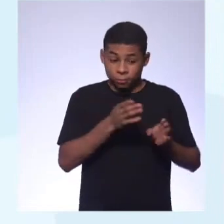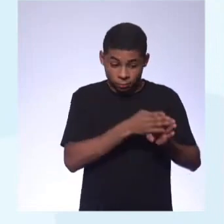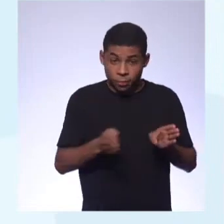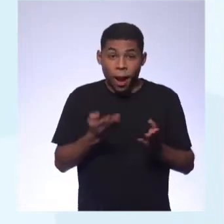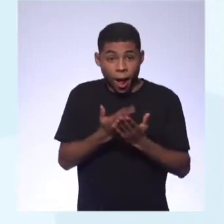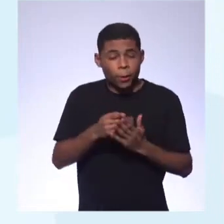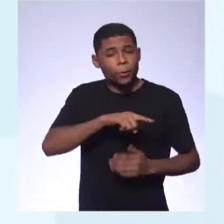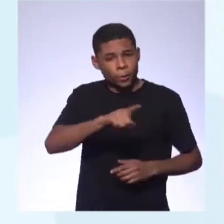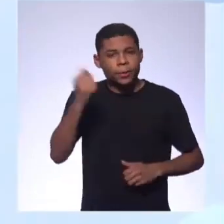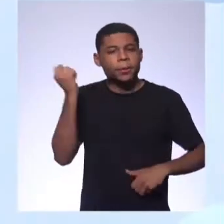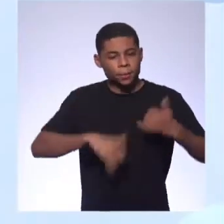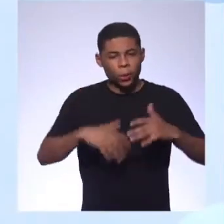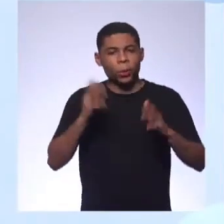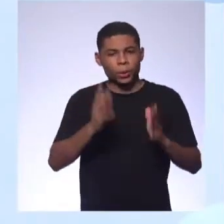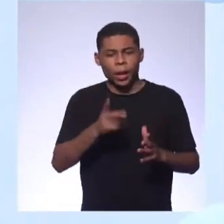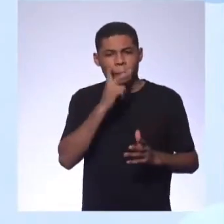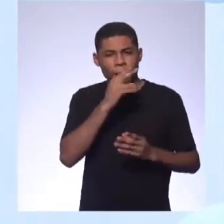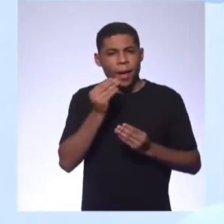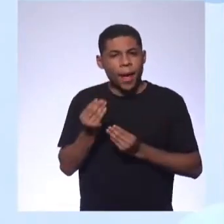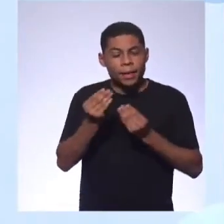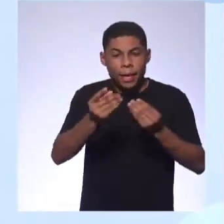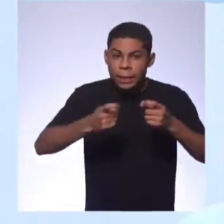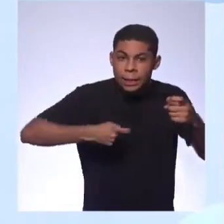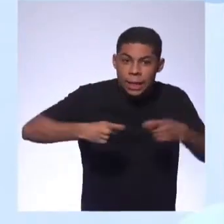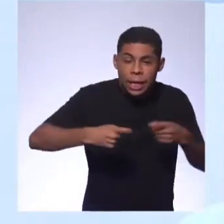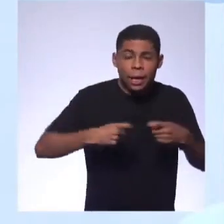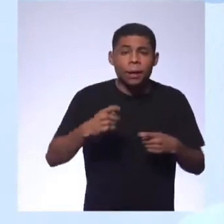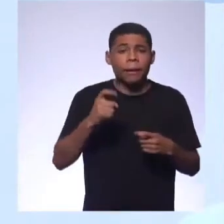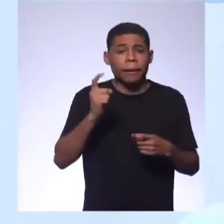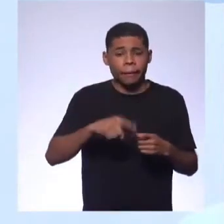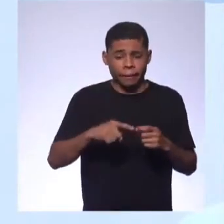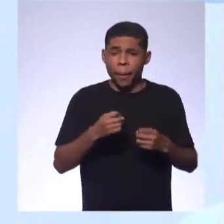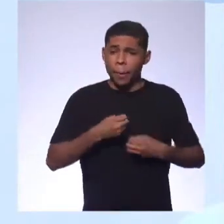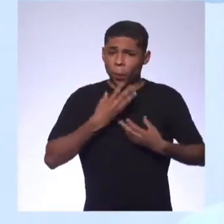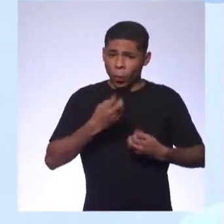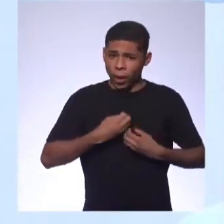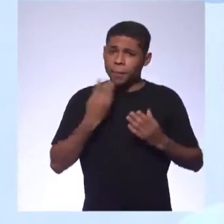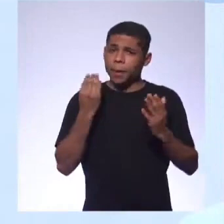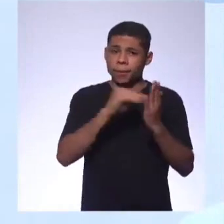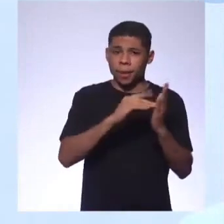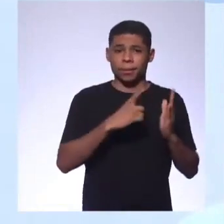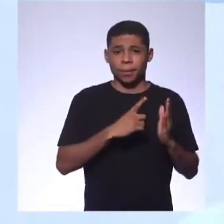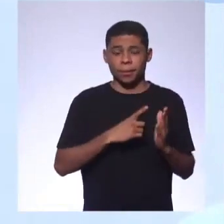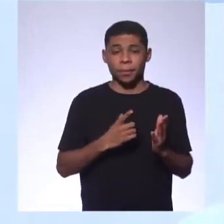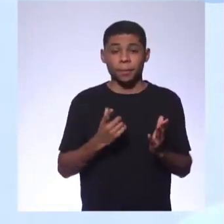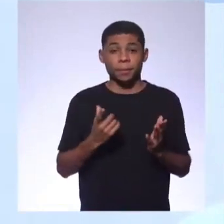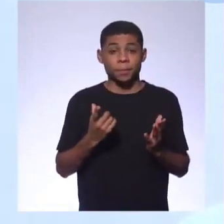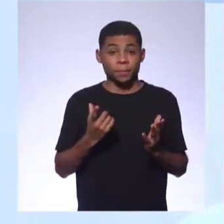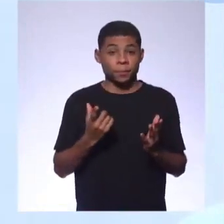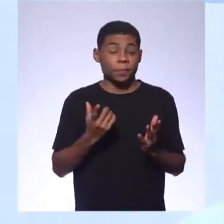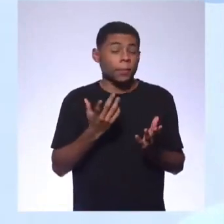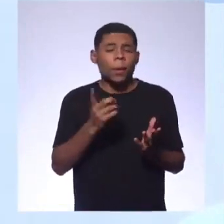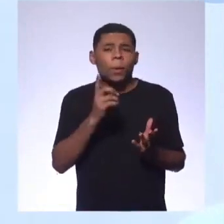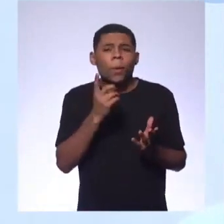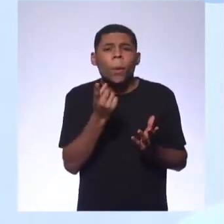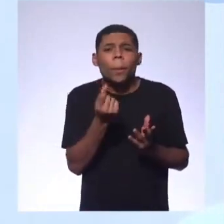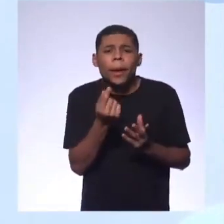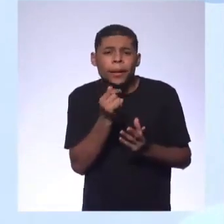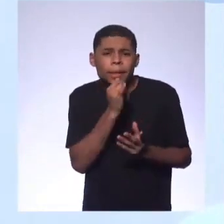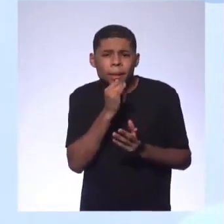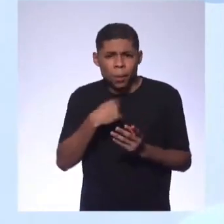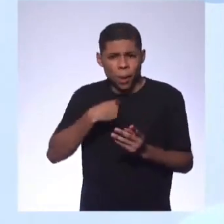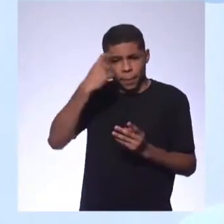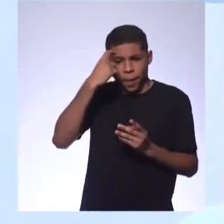tudo isso, né? Ele traz essa coisa da guerra, está nos poemas, o preço da modernidade. Então, qual é o preço de eu